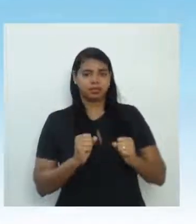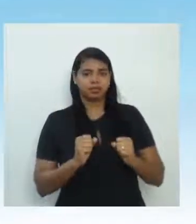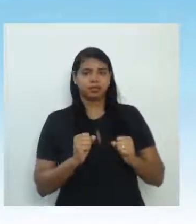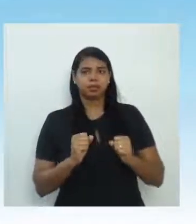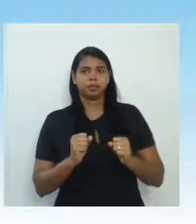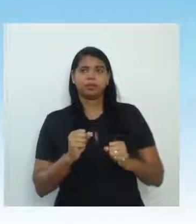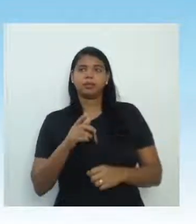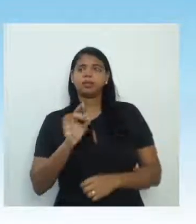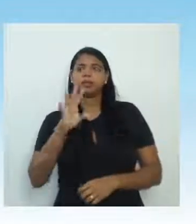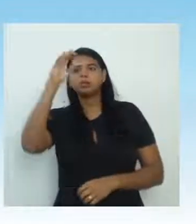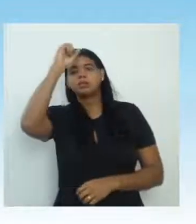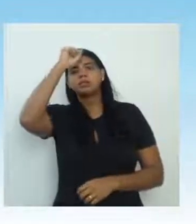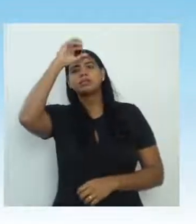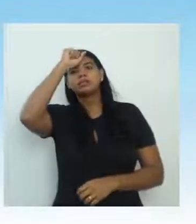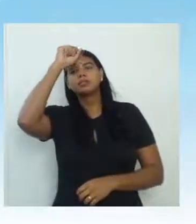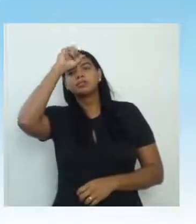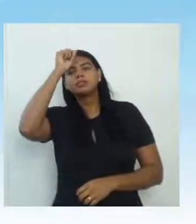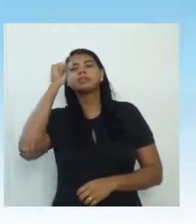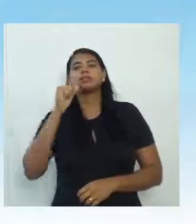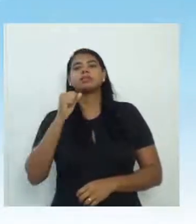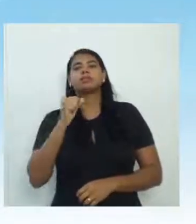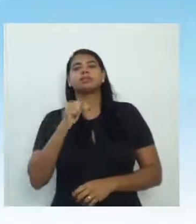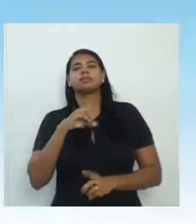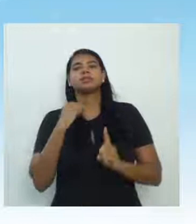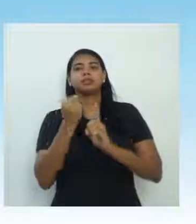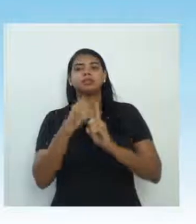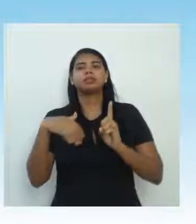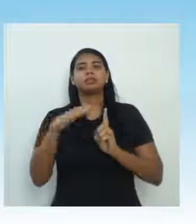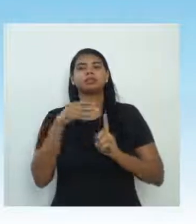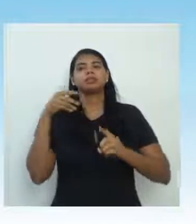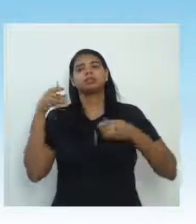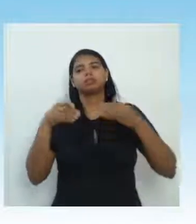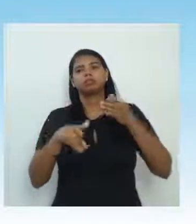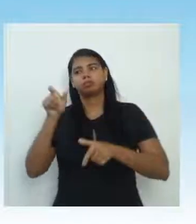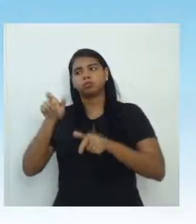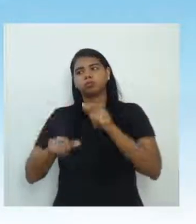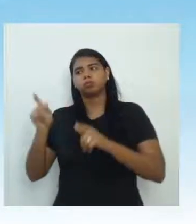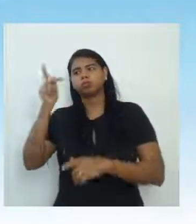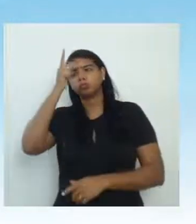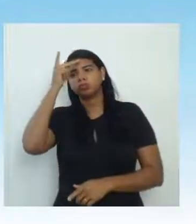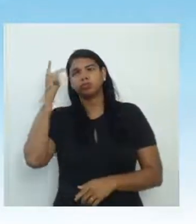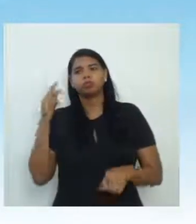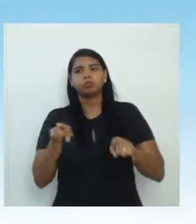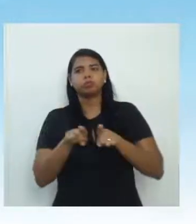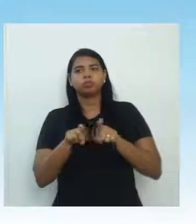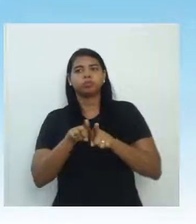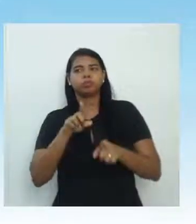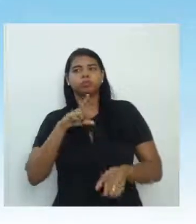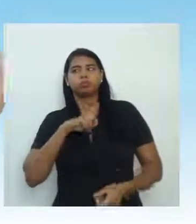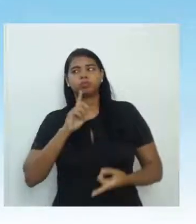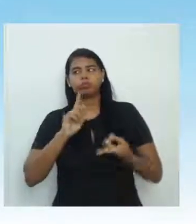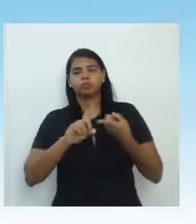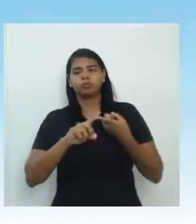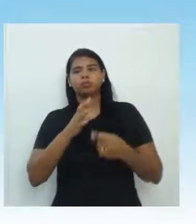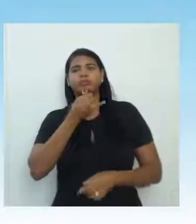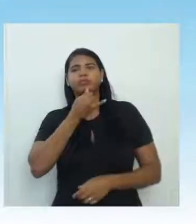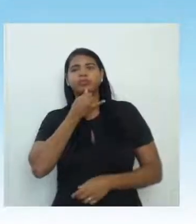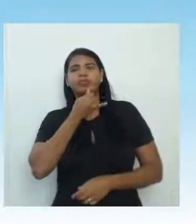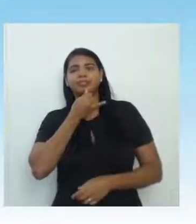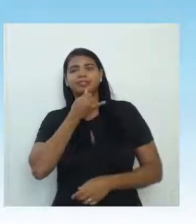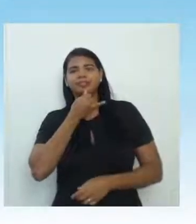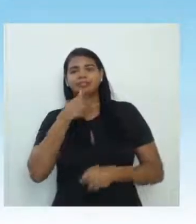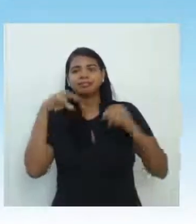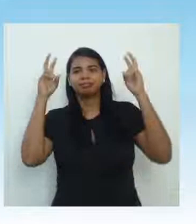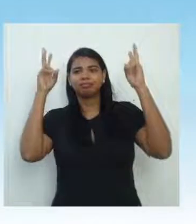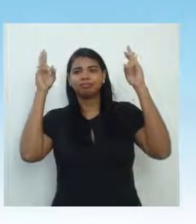não só aprender sobre cidadania, mas também ter acesso a questões da cidadania. Por exemplo, o tema